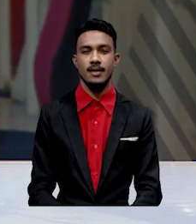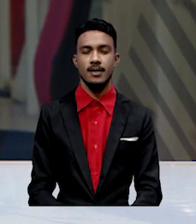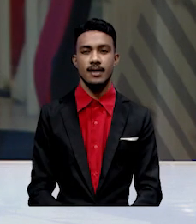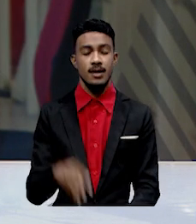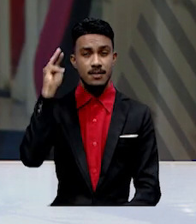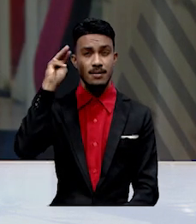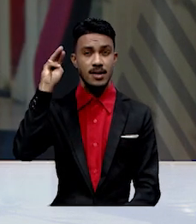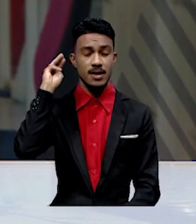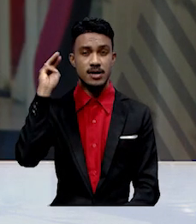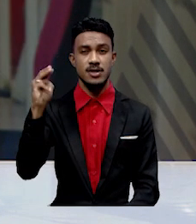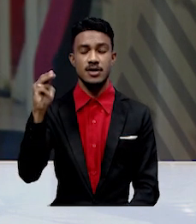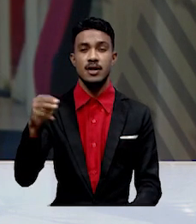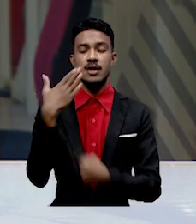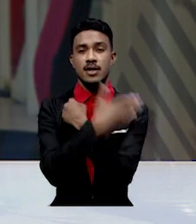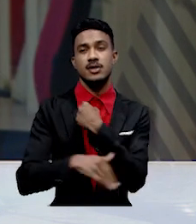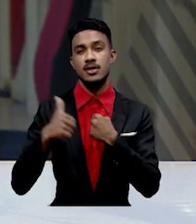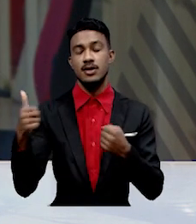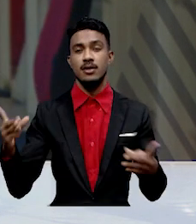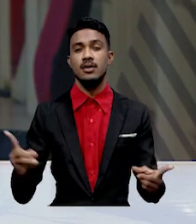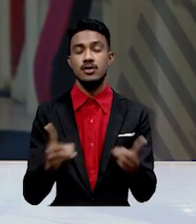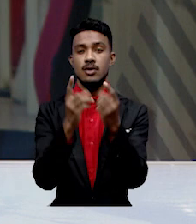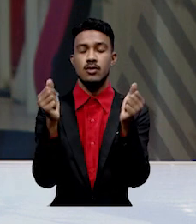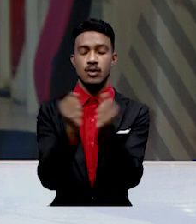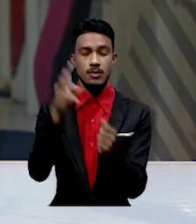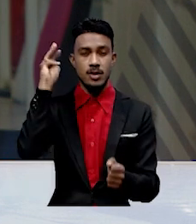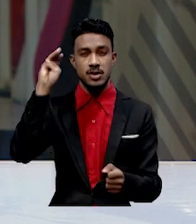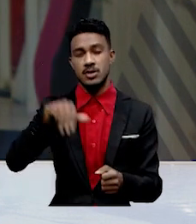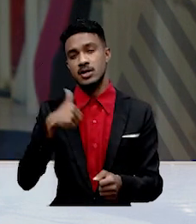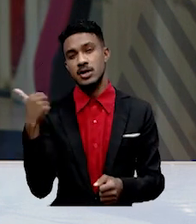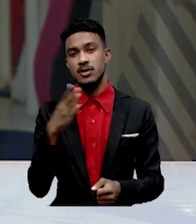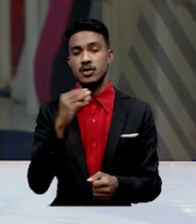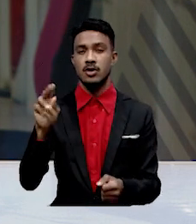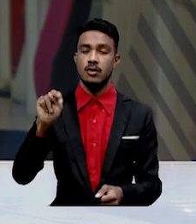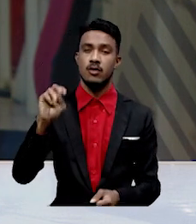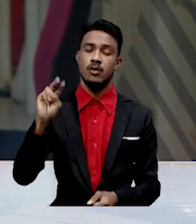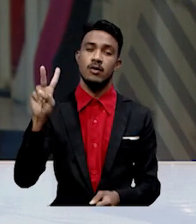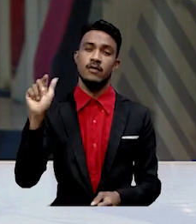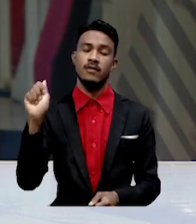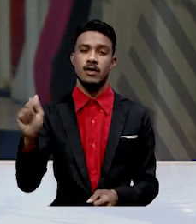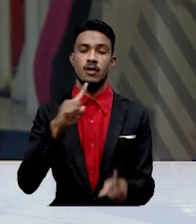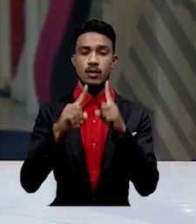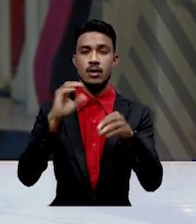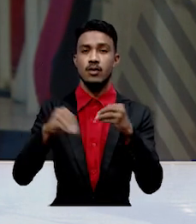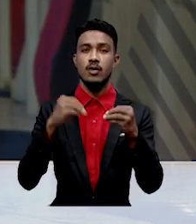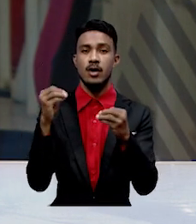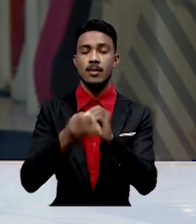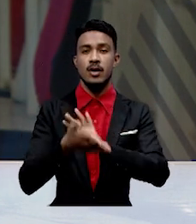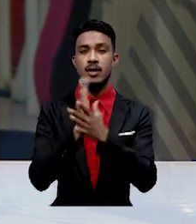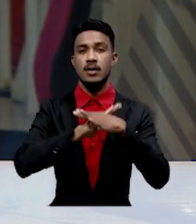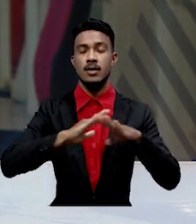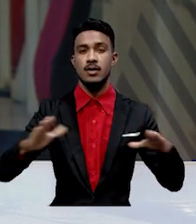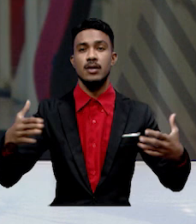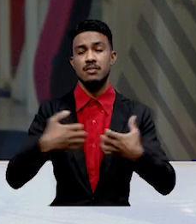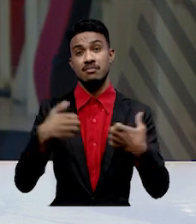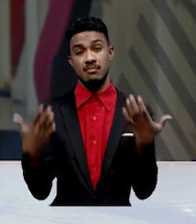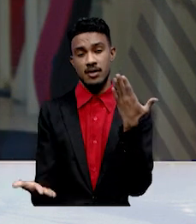Ministra Negócio Estrangeiro na Cooperação, Hasoro Malu, o ministro Balun, Rússia Nova Zelândia, o de qualia com a baixa estabilidade na zona livre